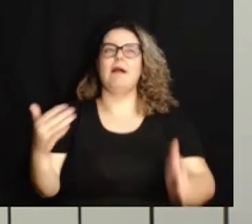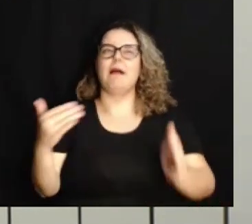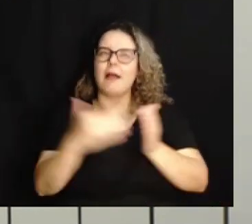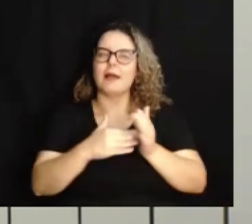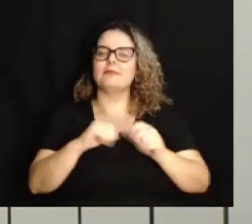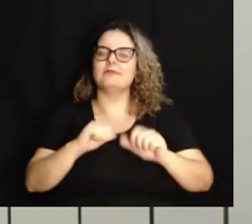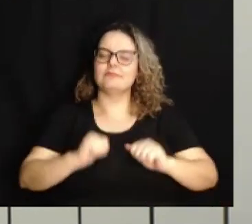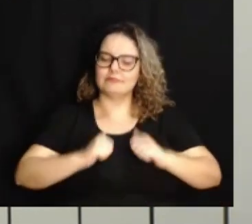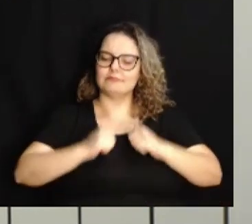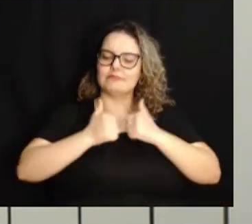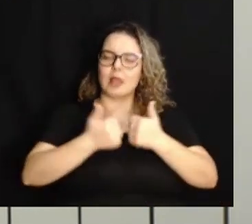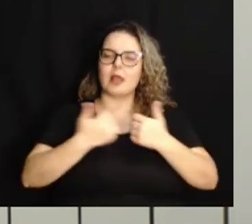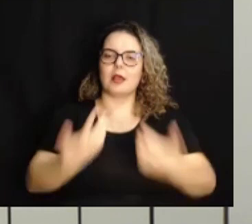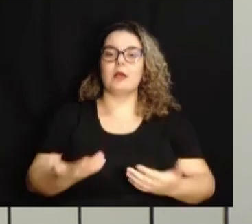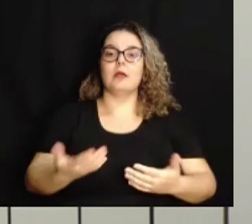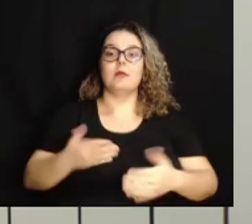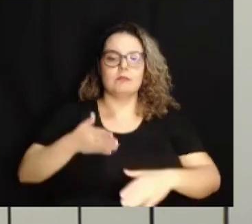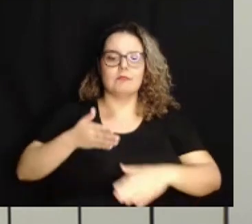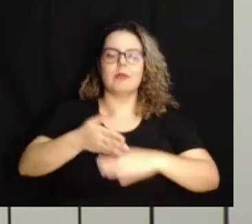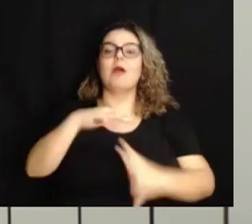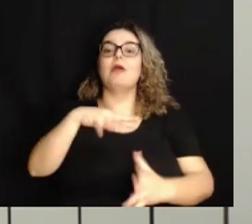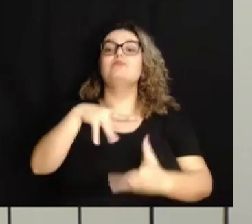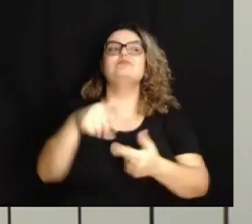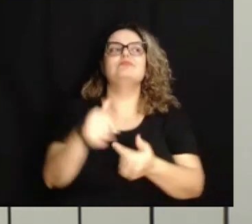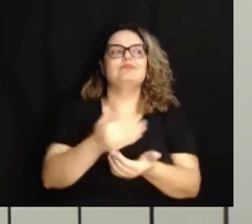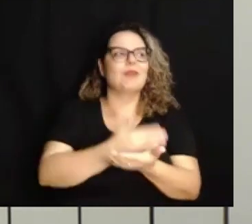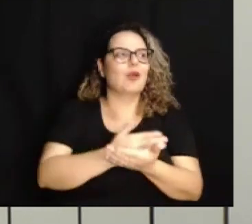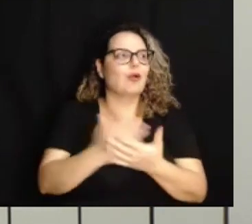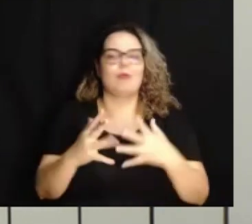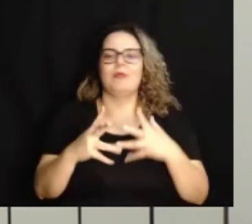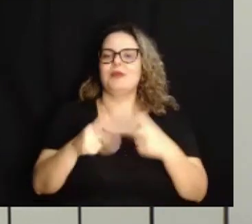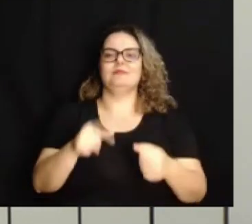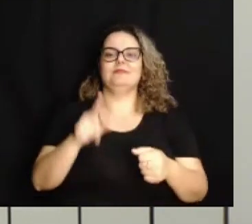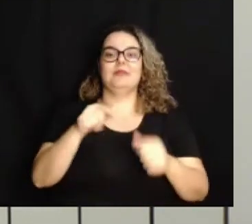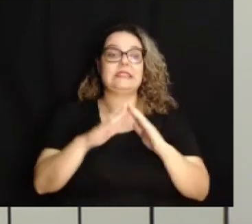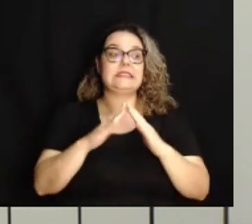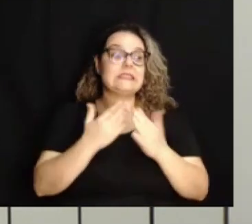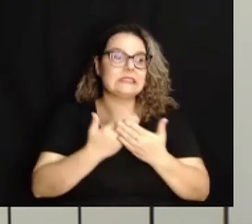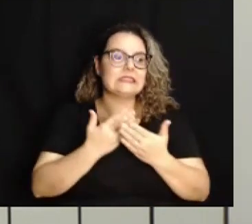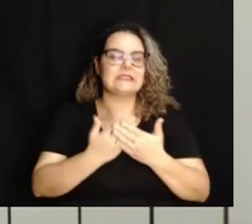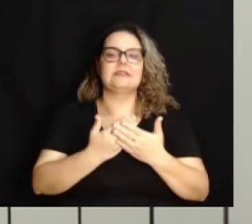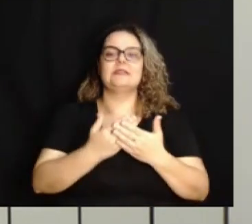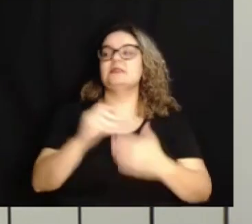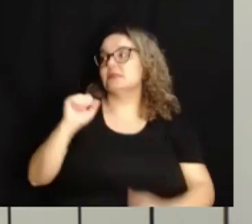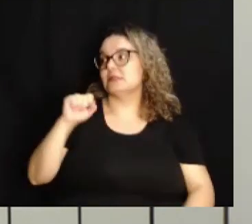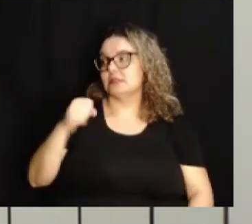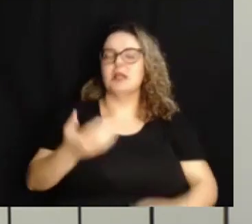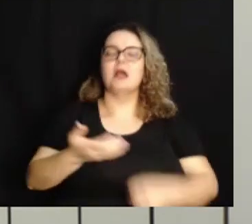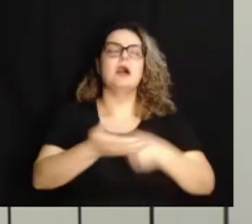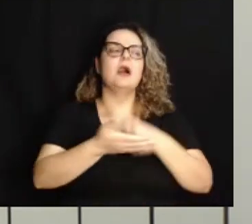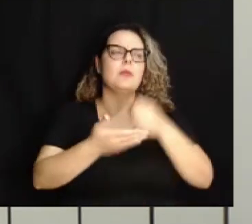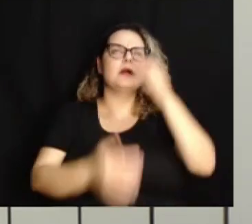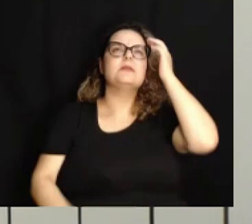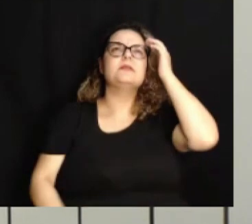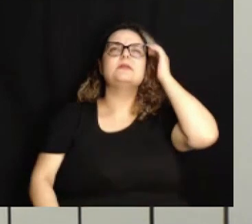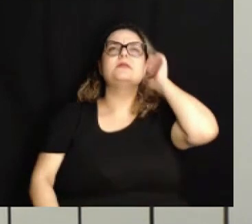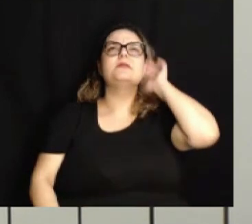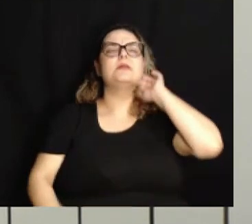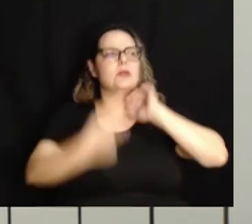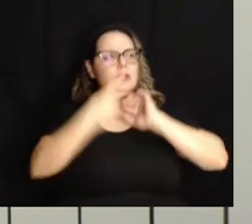para o mundo. E o início de tudo é a escola, né? Sim. A pré-escola é a base. No seu ponto de vista,